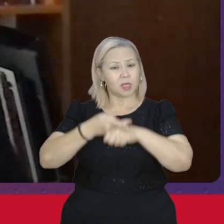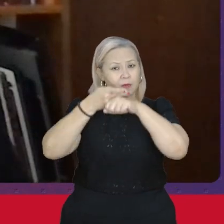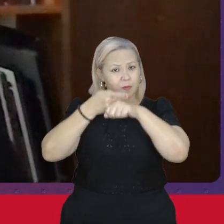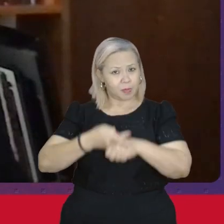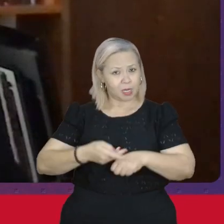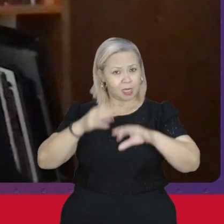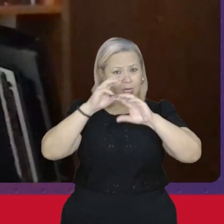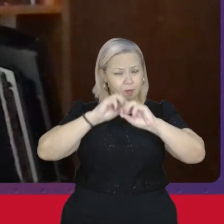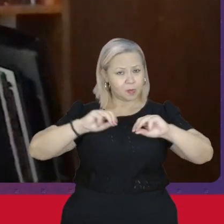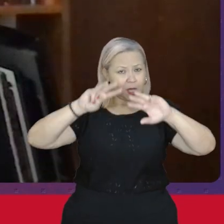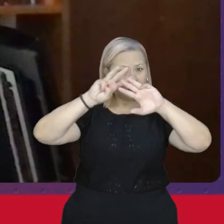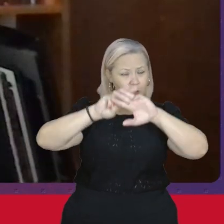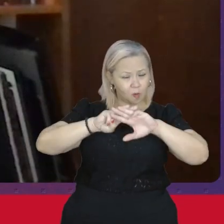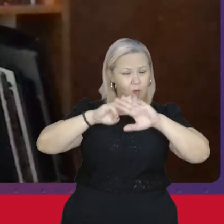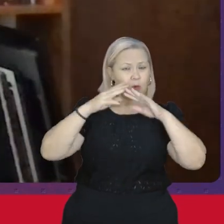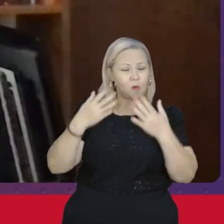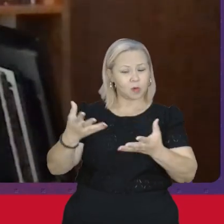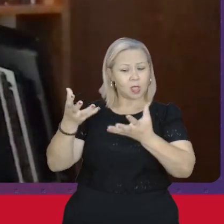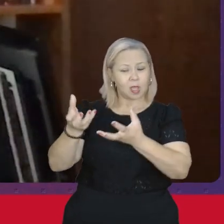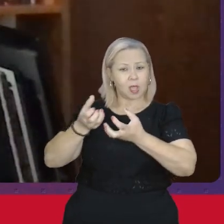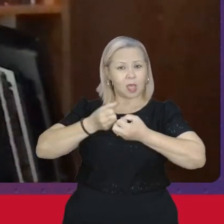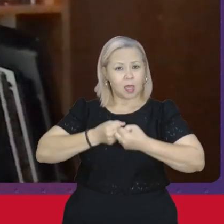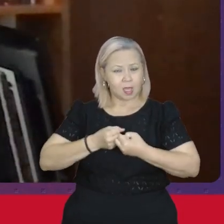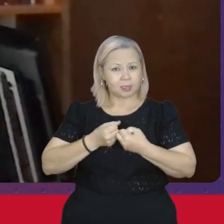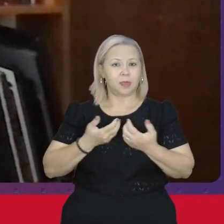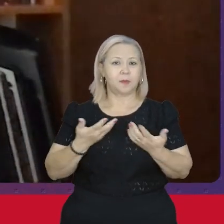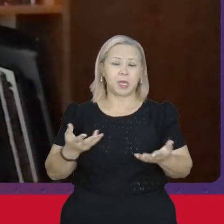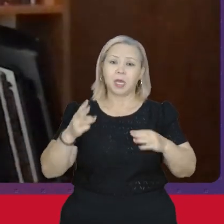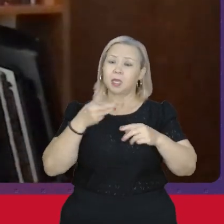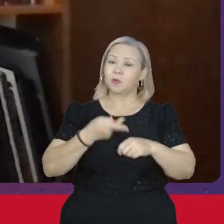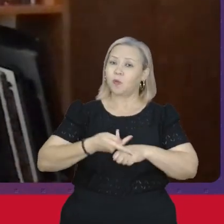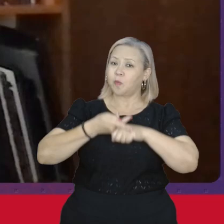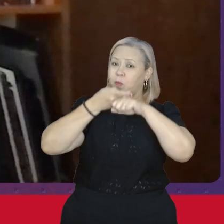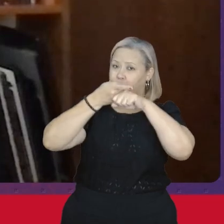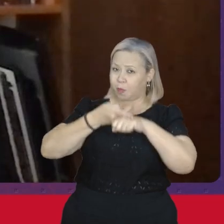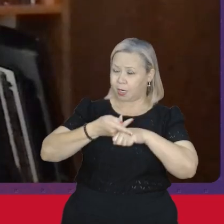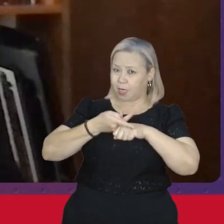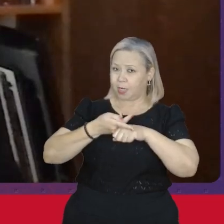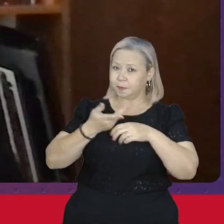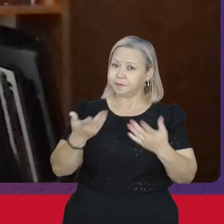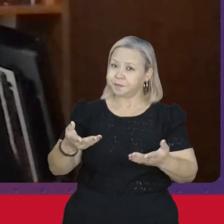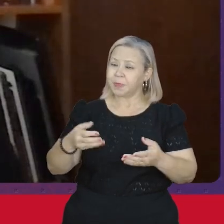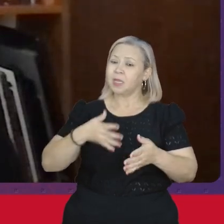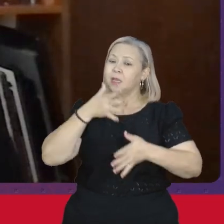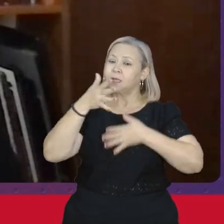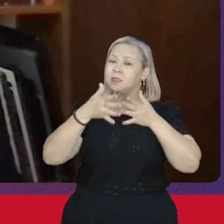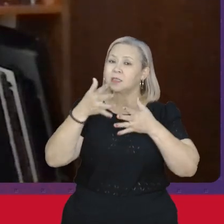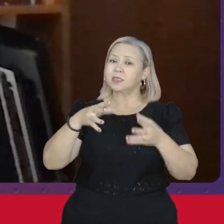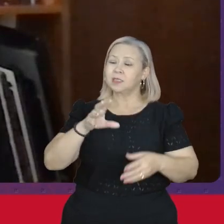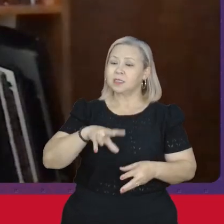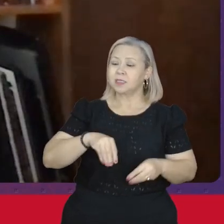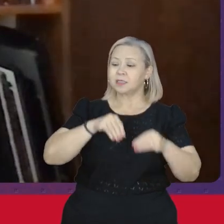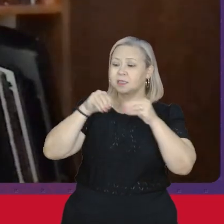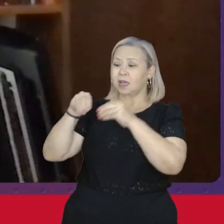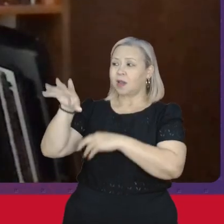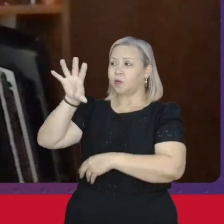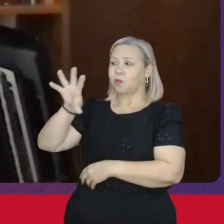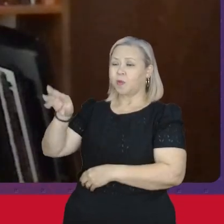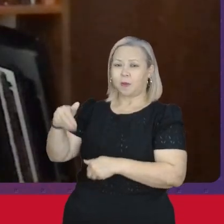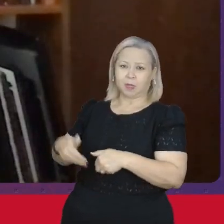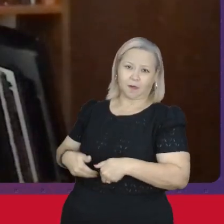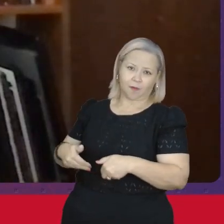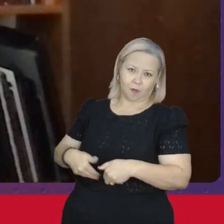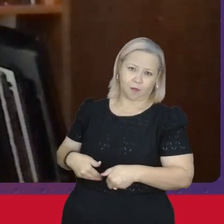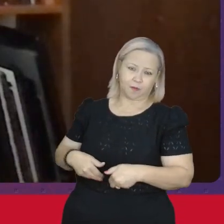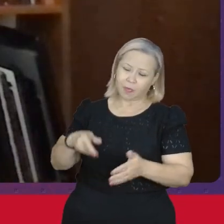Nações Unidas, né, recebendo um prêmio, né, dizendo que a gente tinha saído do mapa da fome. Então o Brasil saiu do mapa da